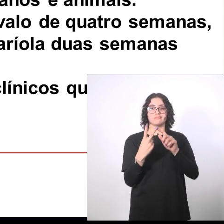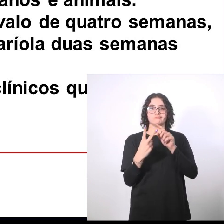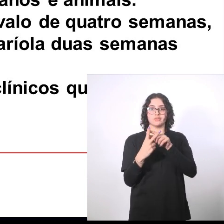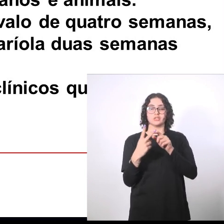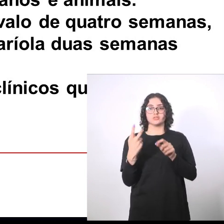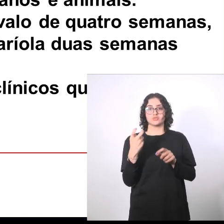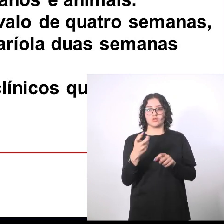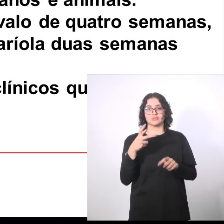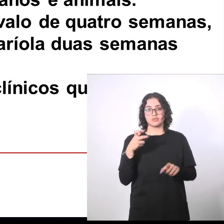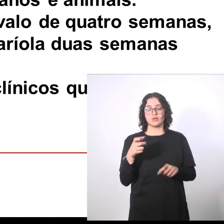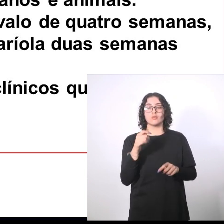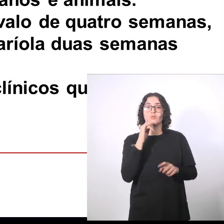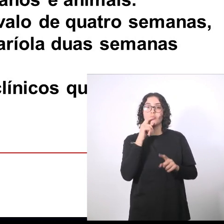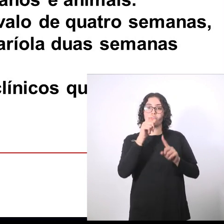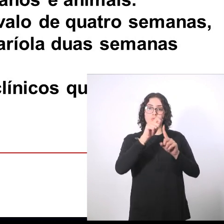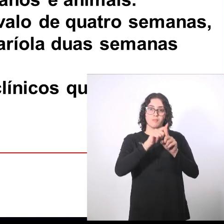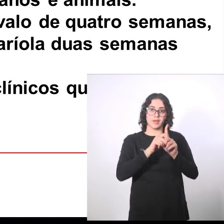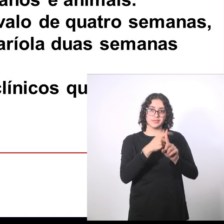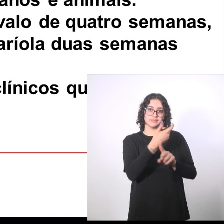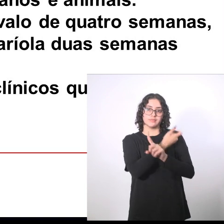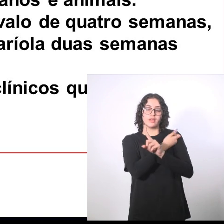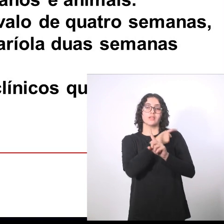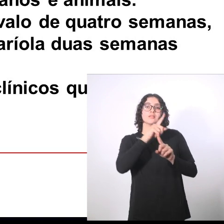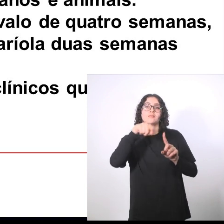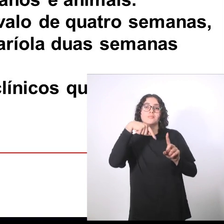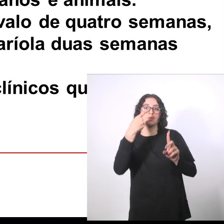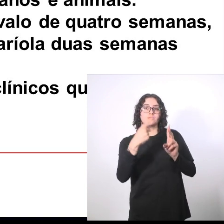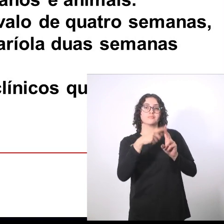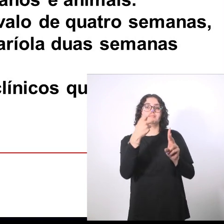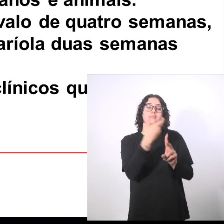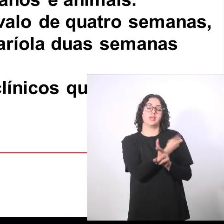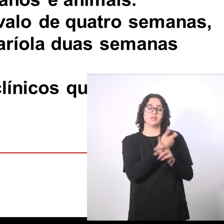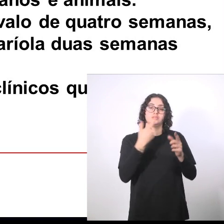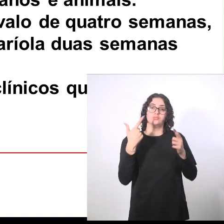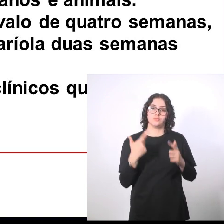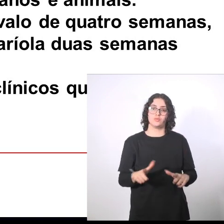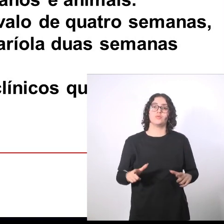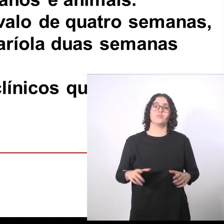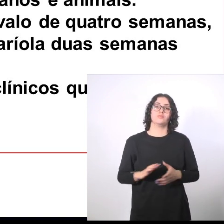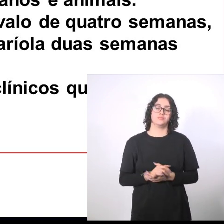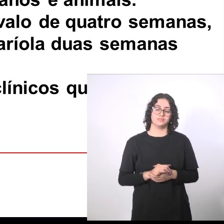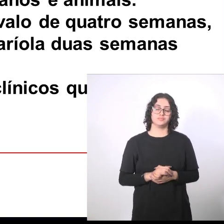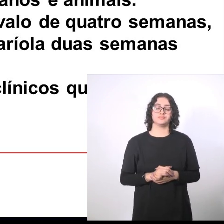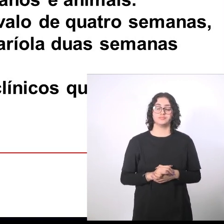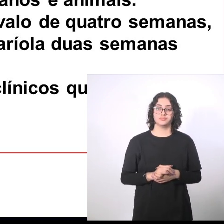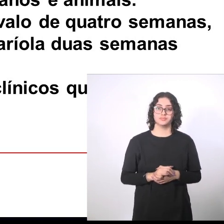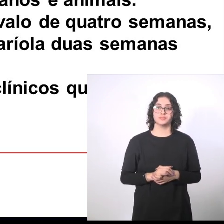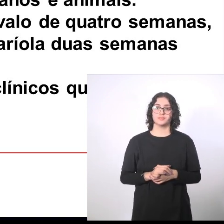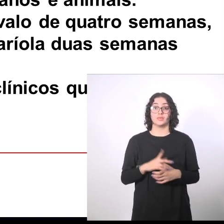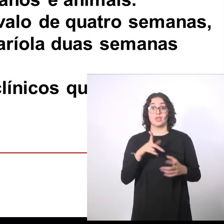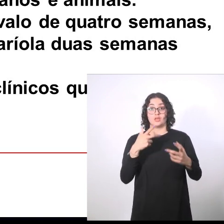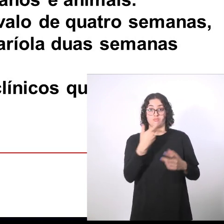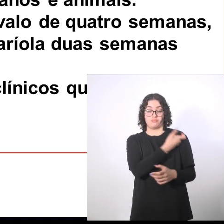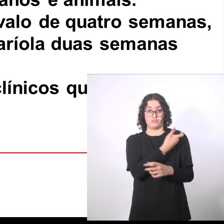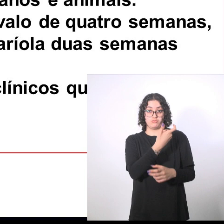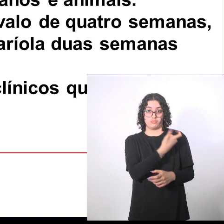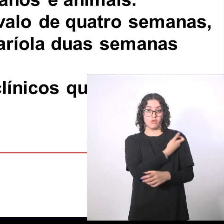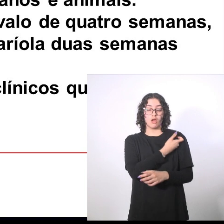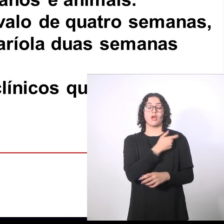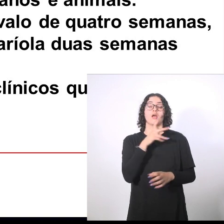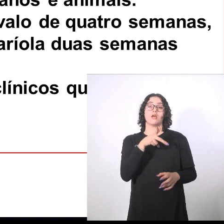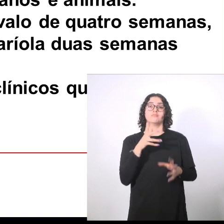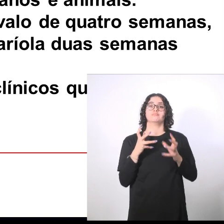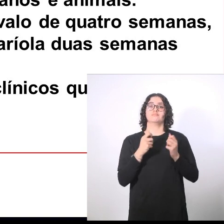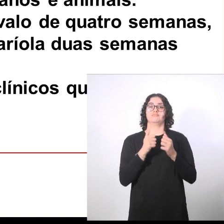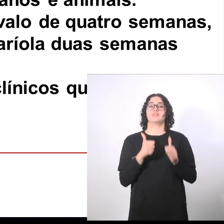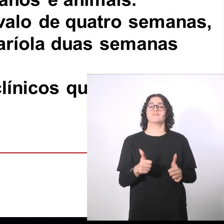de intervalo entre elas, portanto, se estará protegido depois da segunda dose desta vacina. Ela é uma vacina que